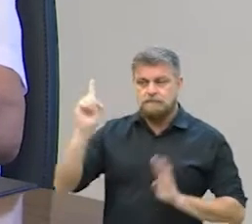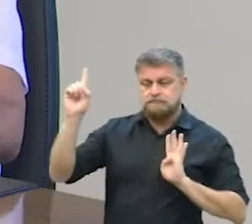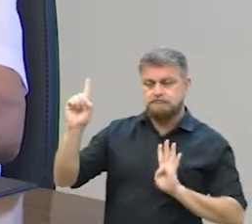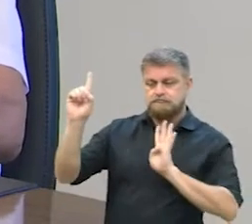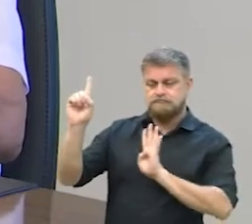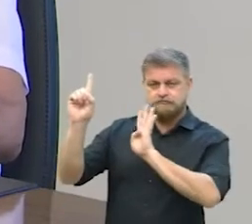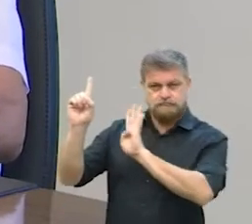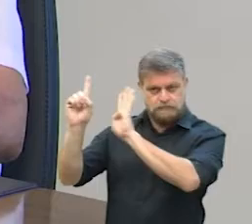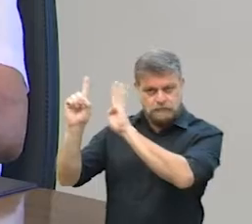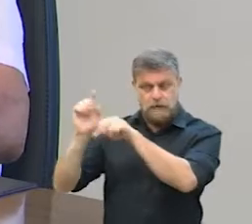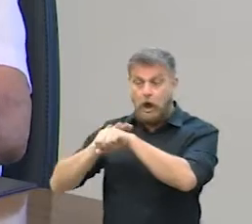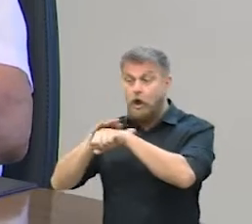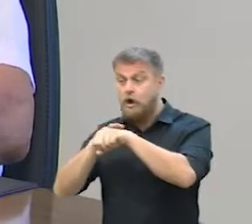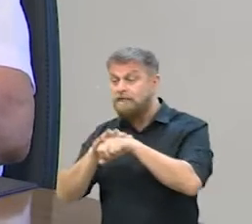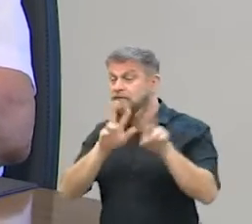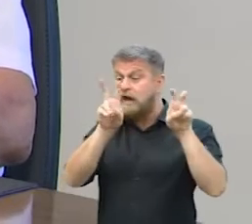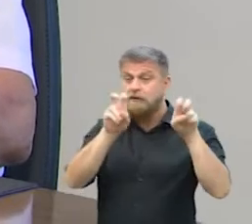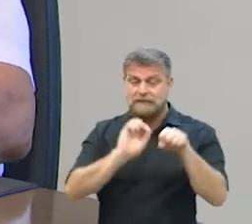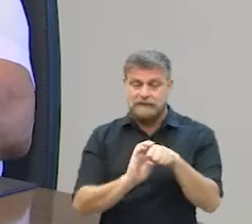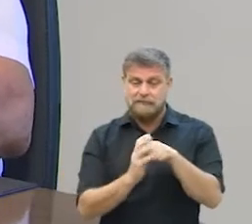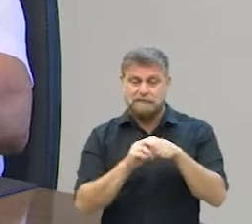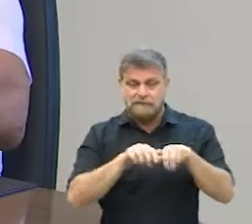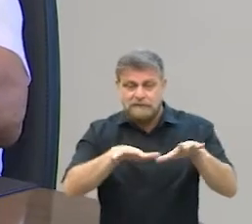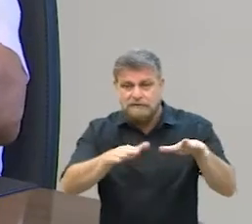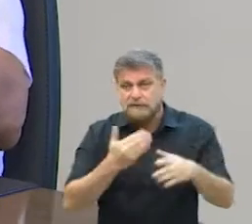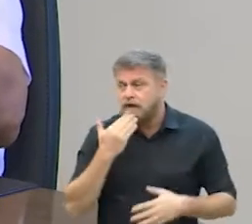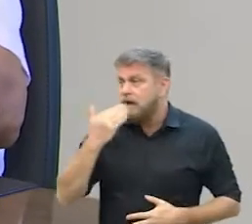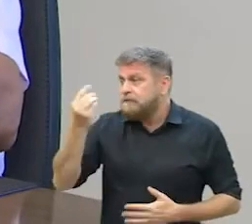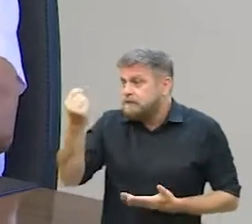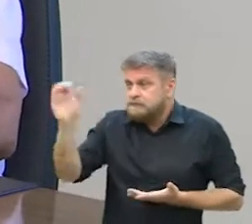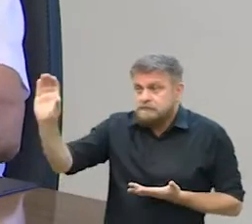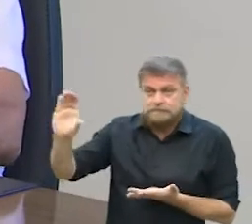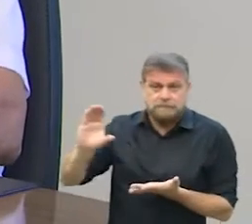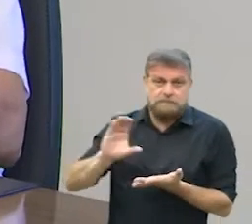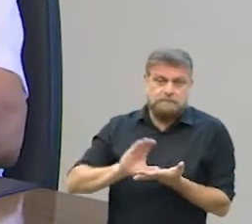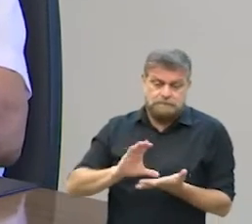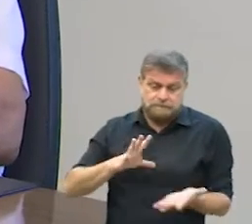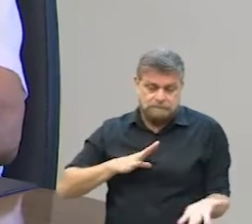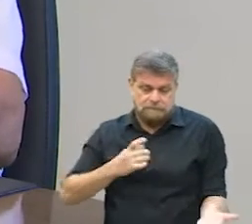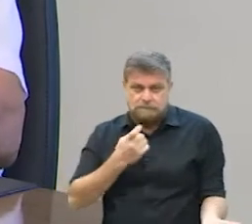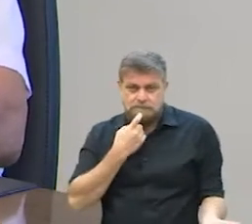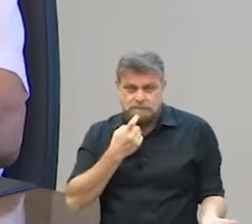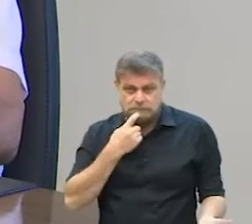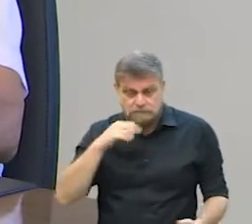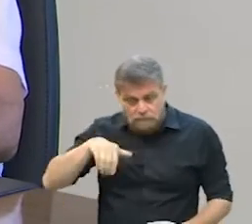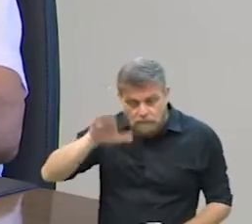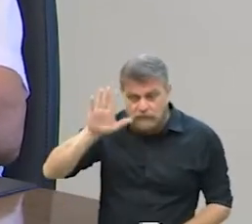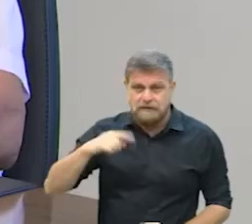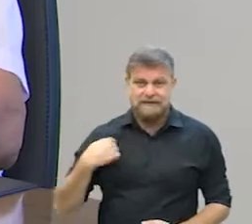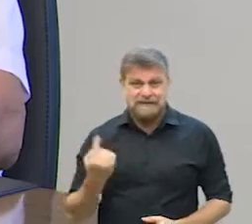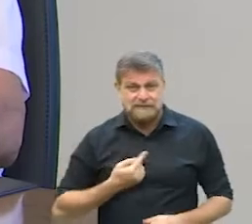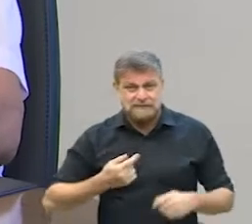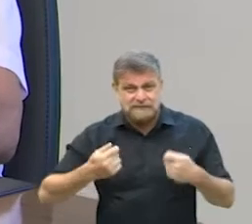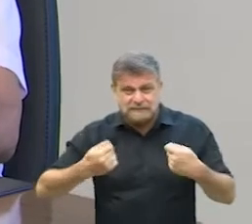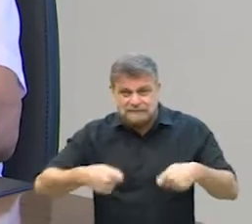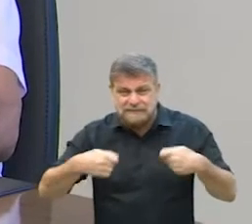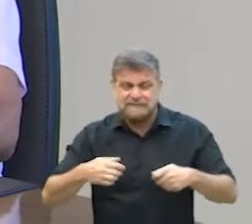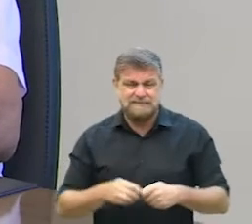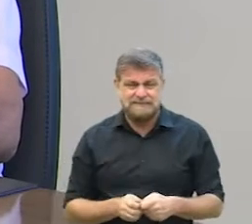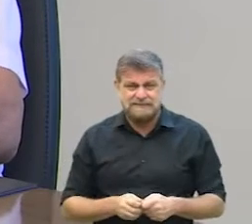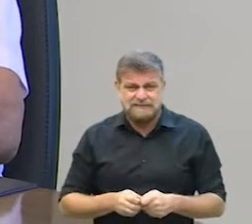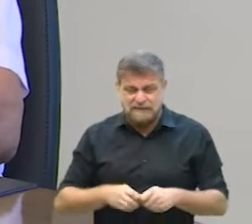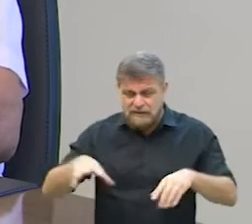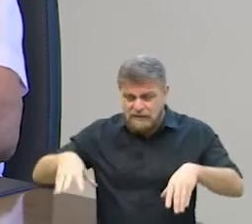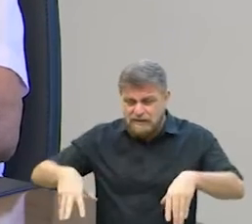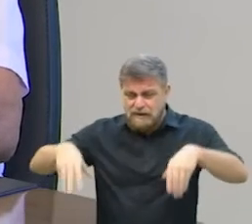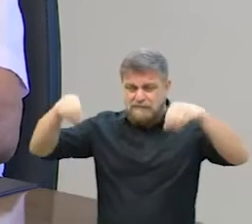lá, primeiramente para falar sobre essa pandemia e pedir recurso para Campinas, mais recurso para Campinas. Nós não precisamos